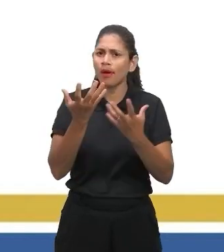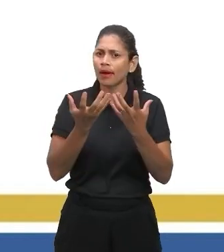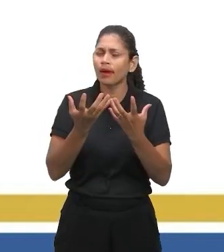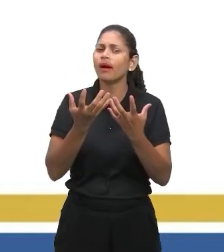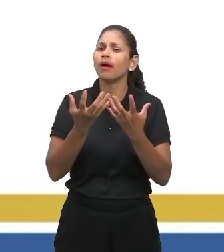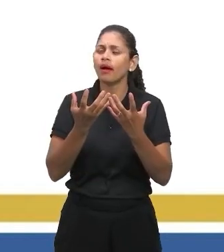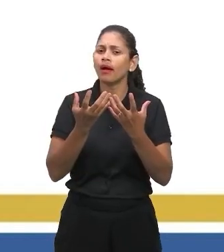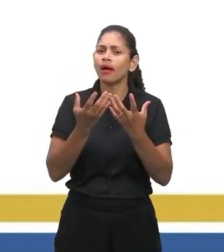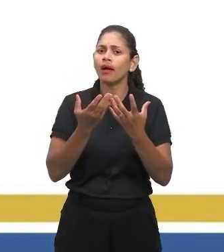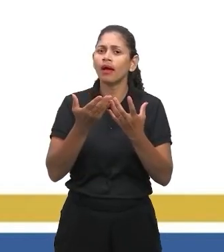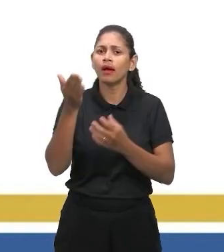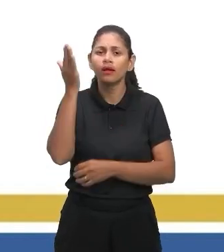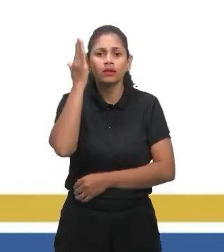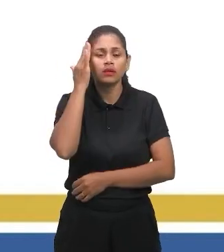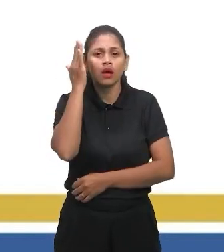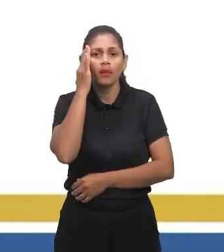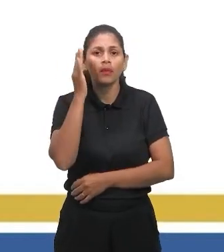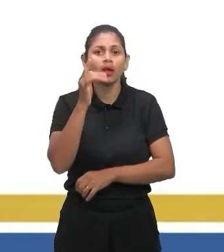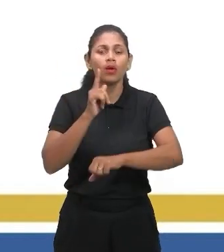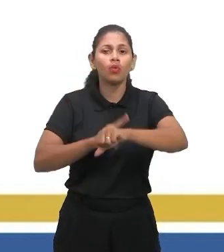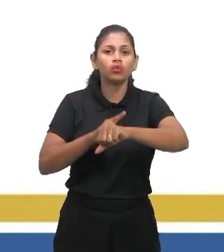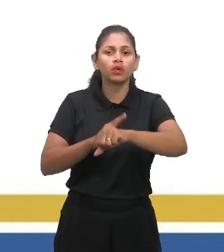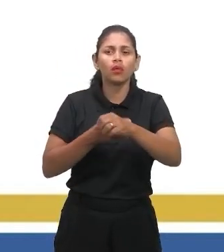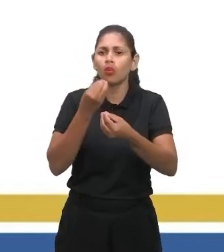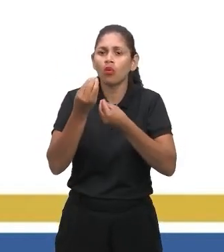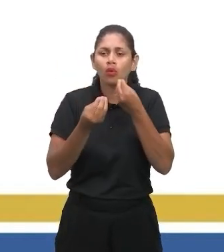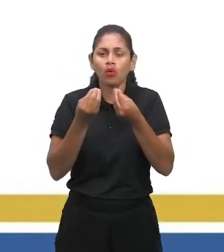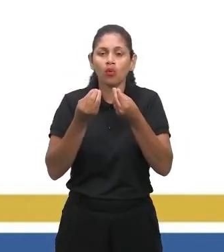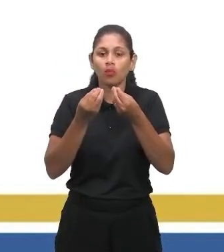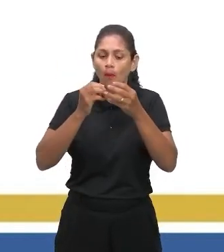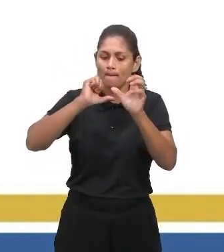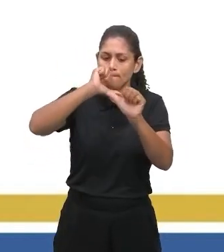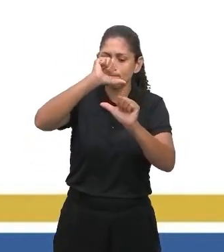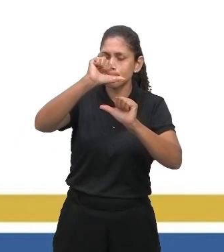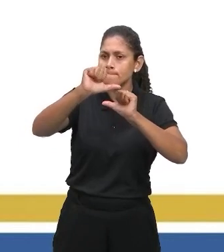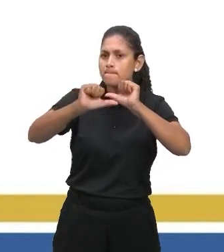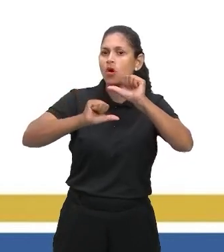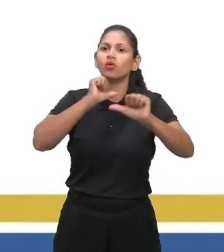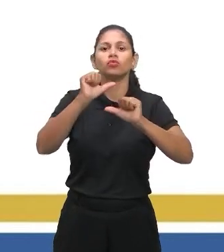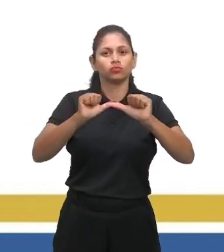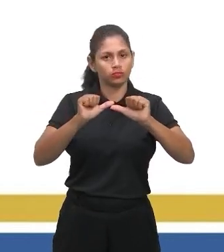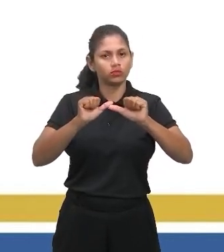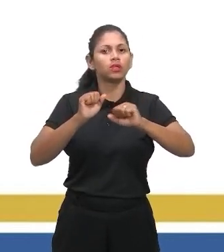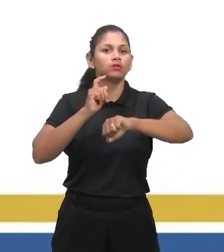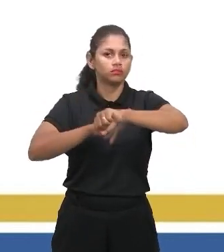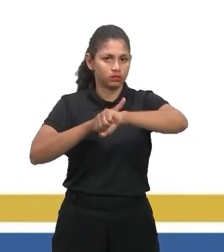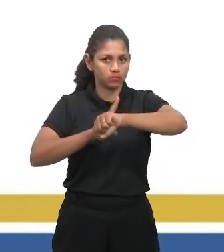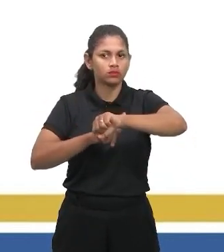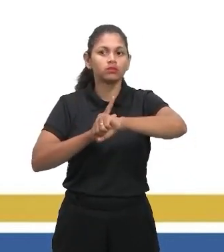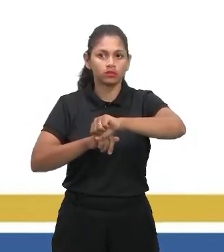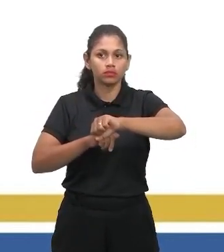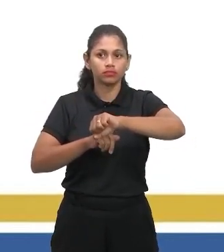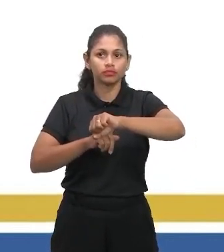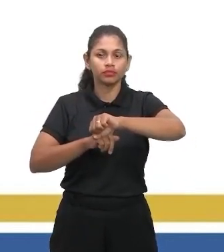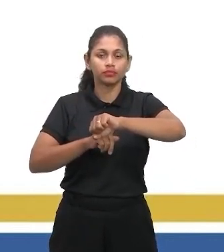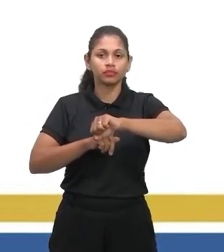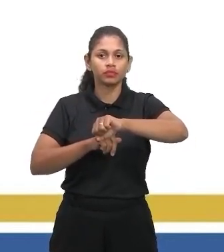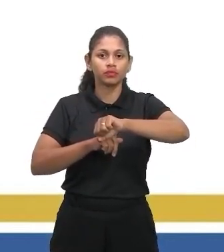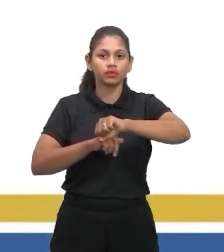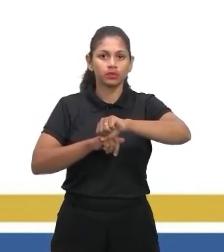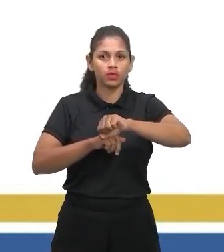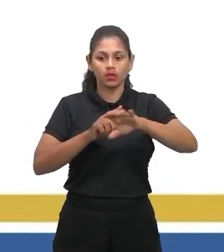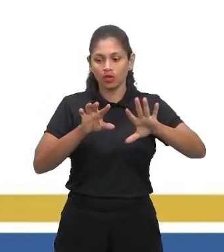média de lugar com o tempo, né? Trocando a velocidade média de lugar com o tempo, você pode calcular o tempo, que é o quê? Espaço dividido